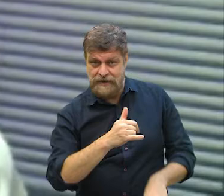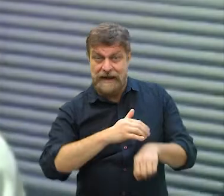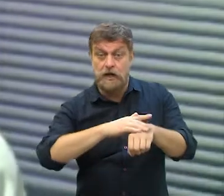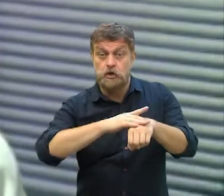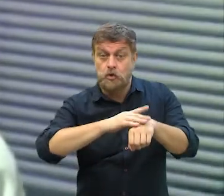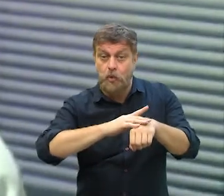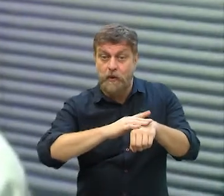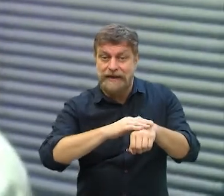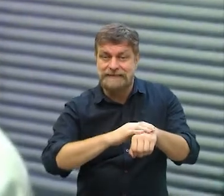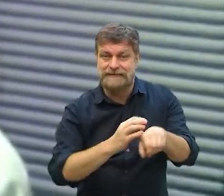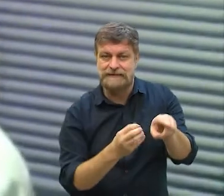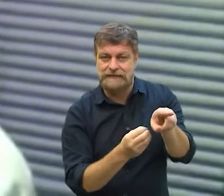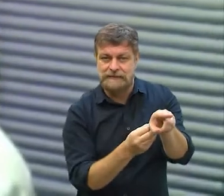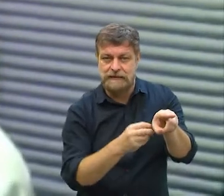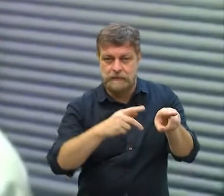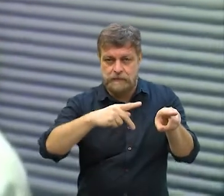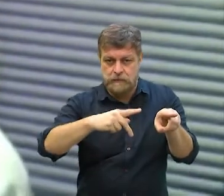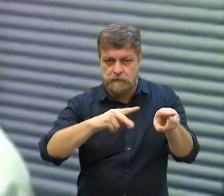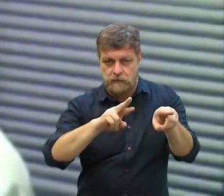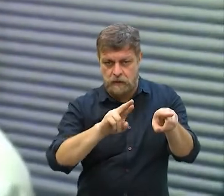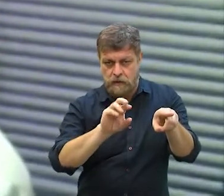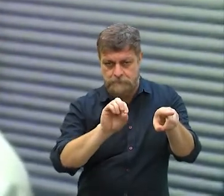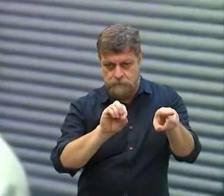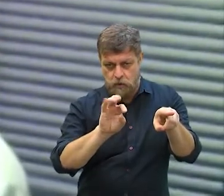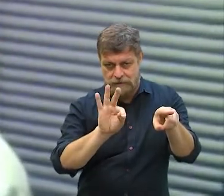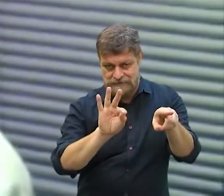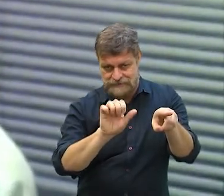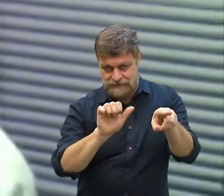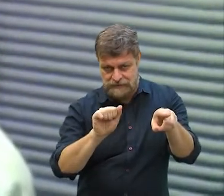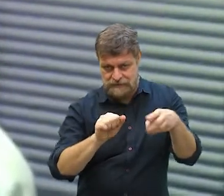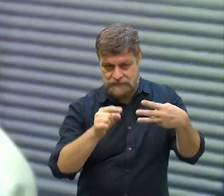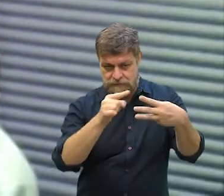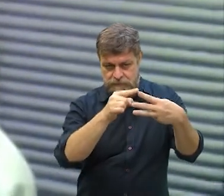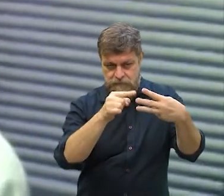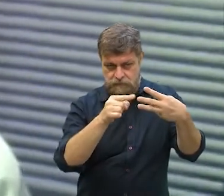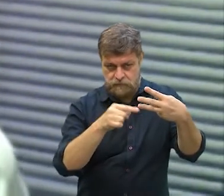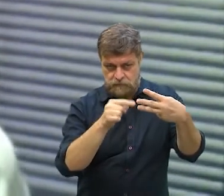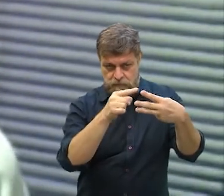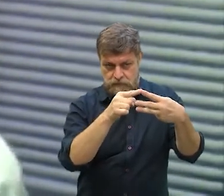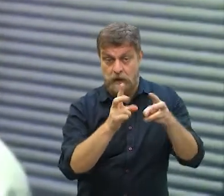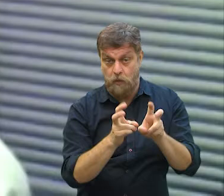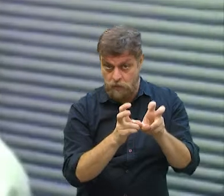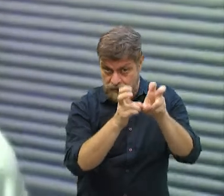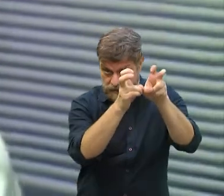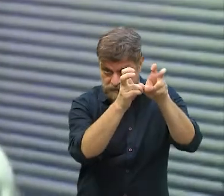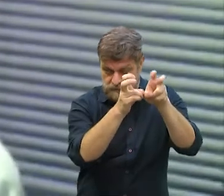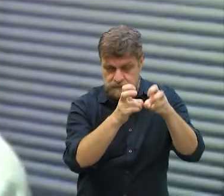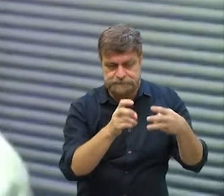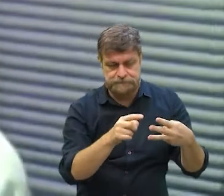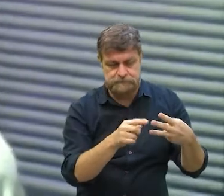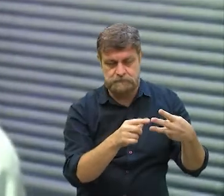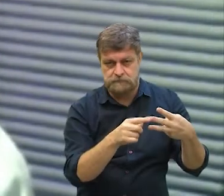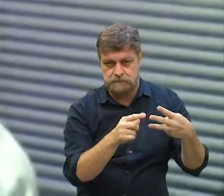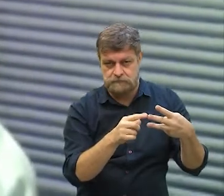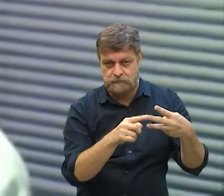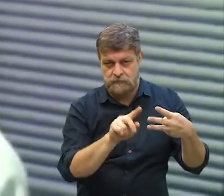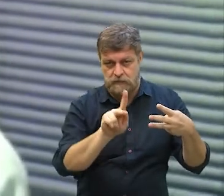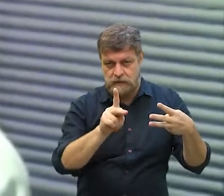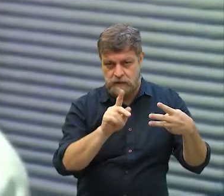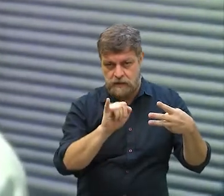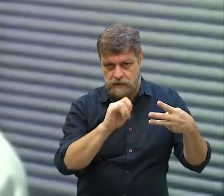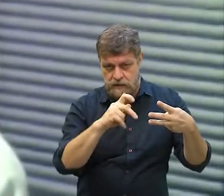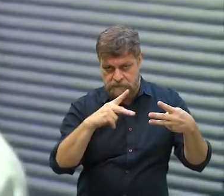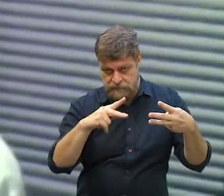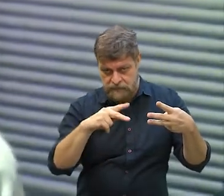de doenças da próstata, basicamente nós temos 3 tipos. Né? Que você tem o câncer, que é o foco aqui da nossa discussão. Você tem